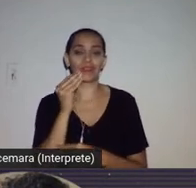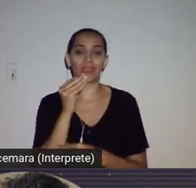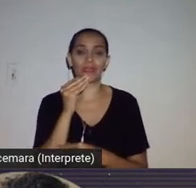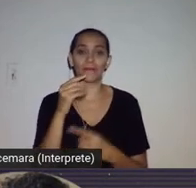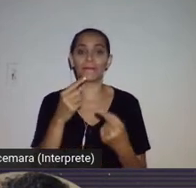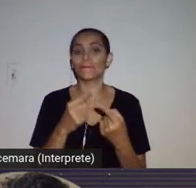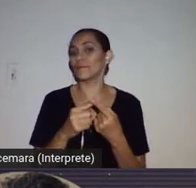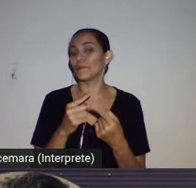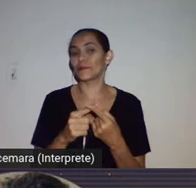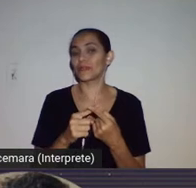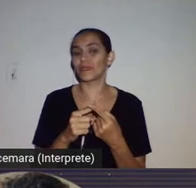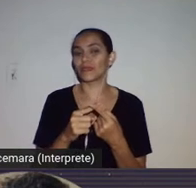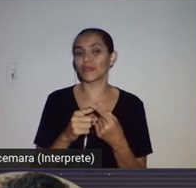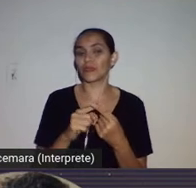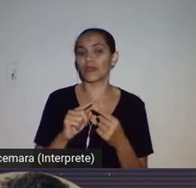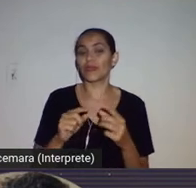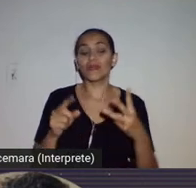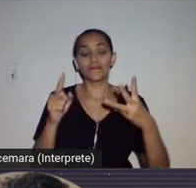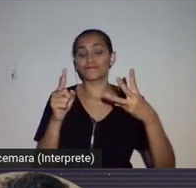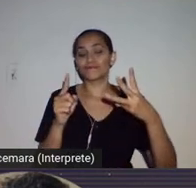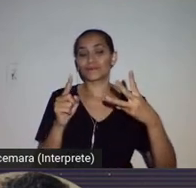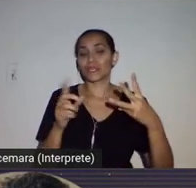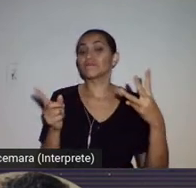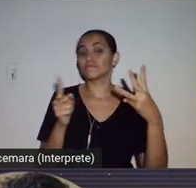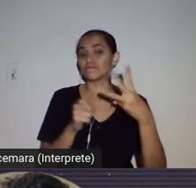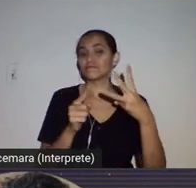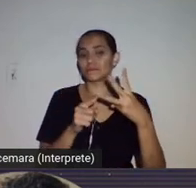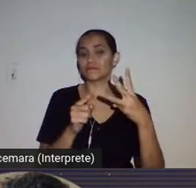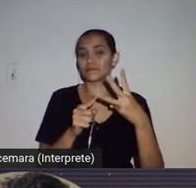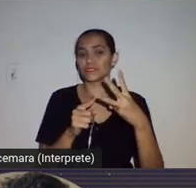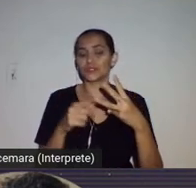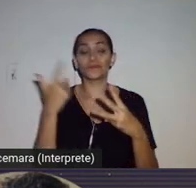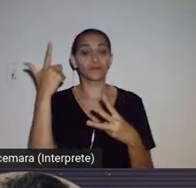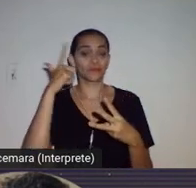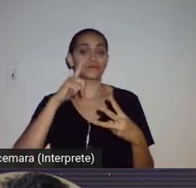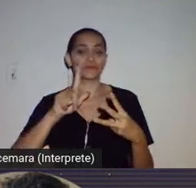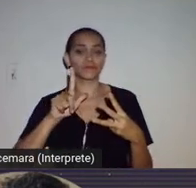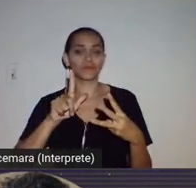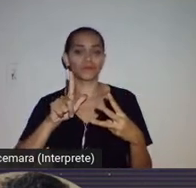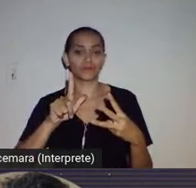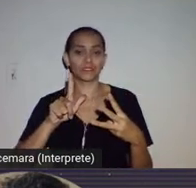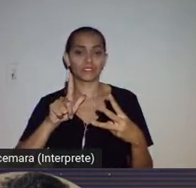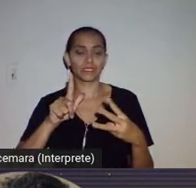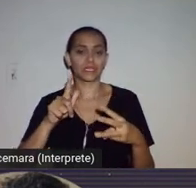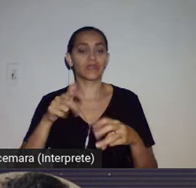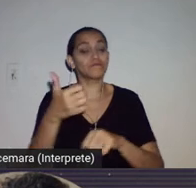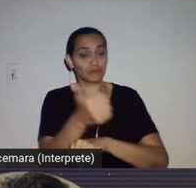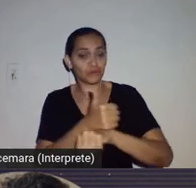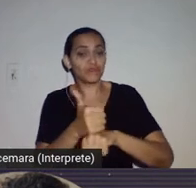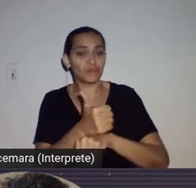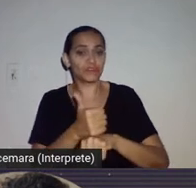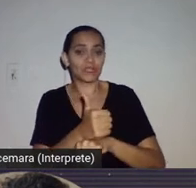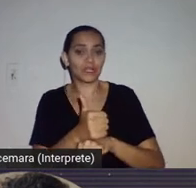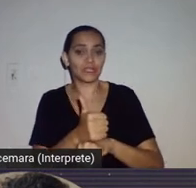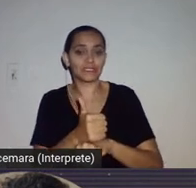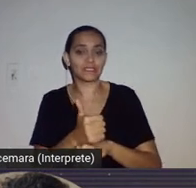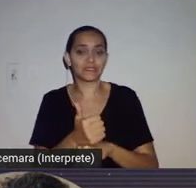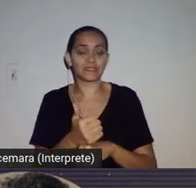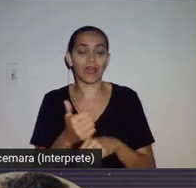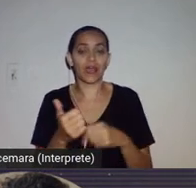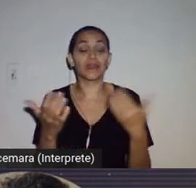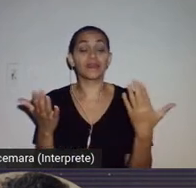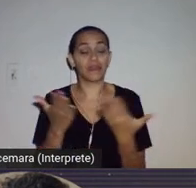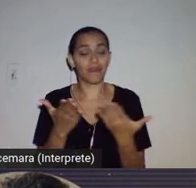era. E um terceiro ponto é que eu meio que conseguia me ver exercendo a profissão, e com isso eu quero dizer que eu acho que eu conseguia me ver na